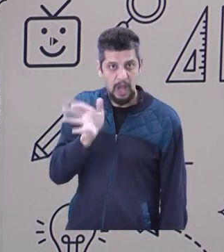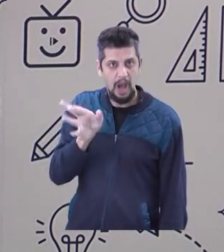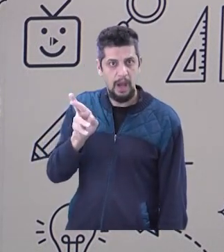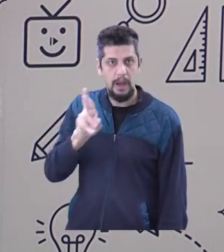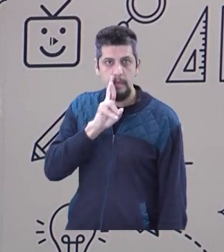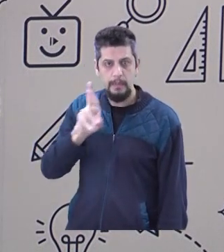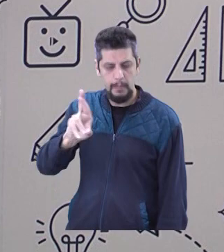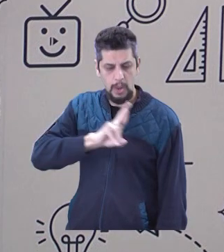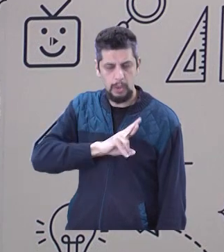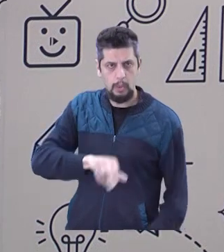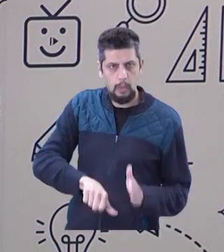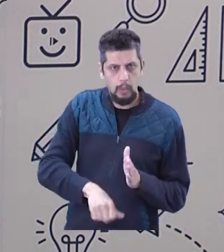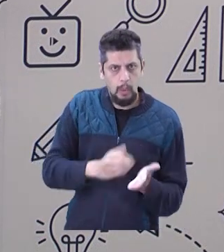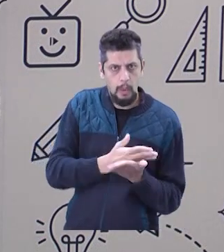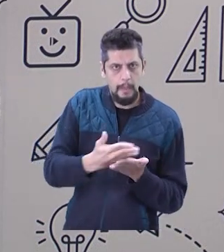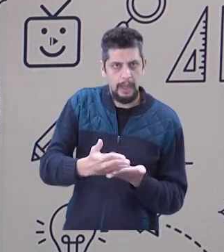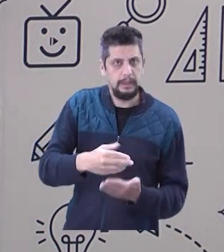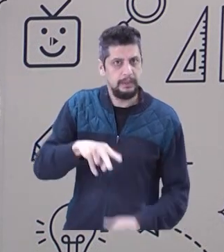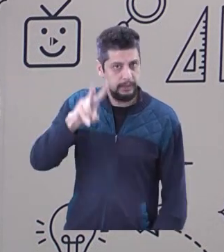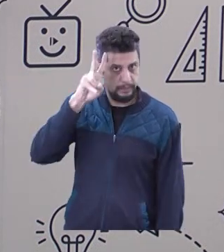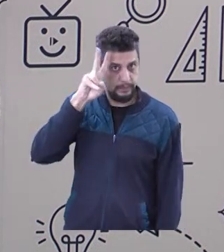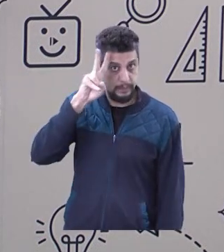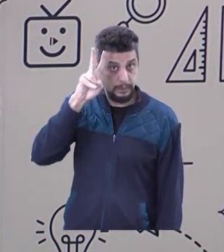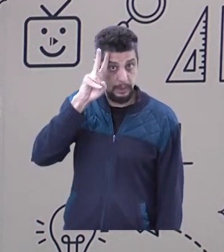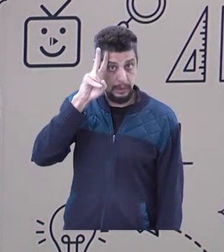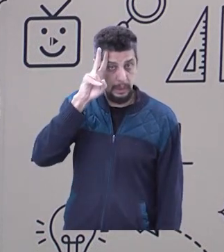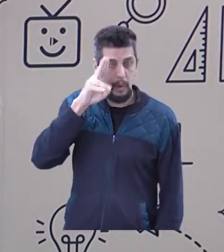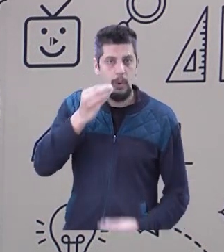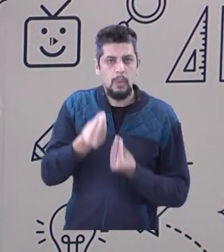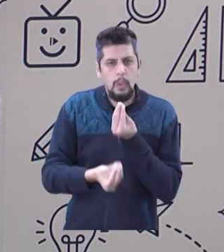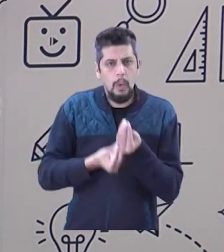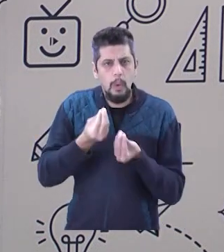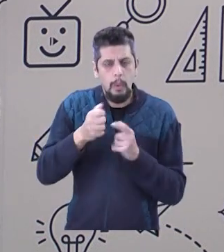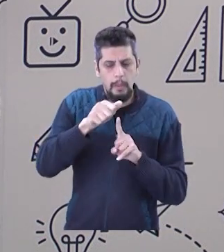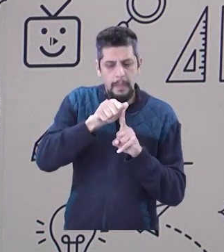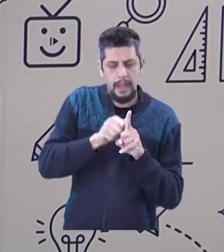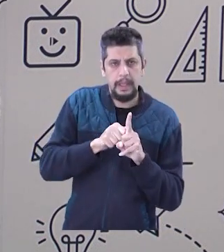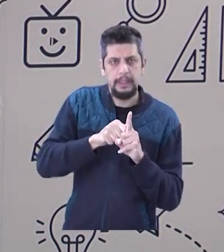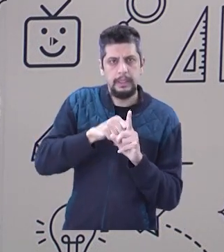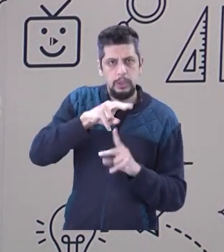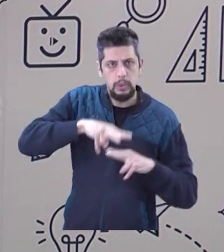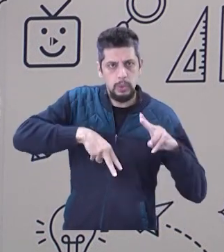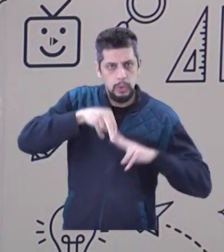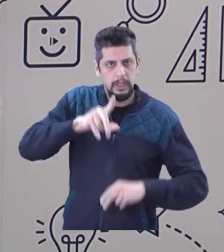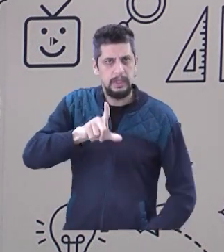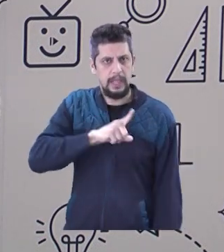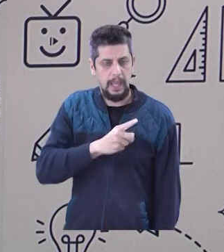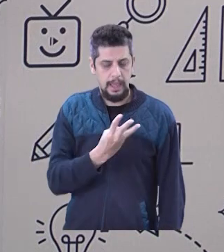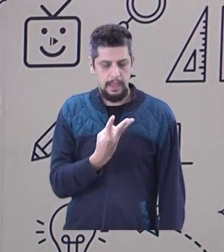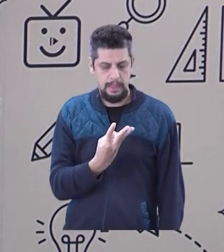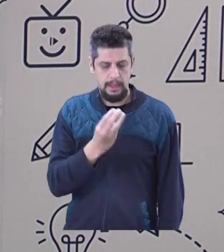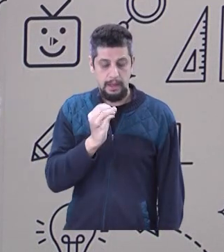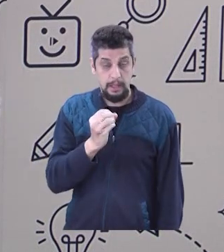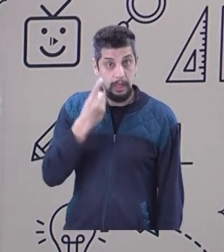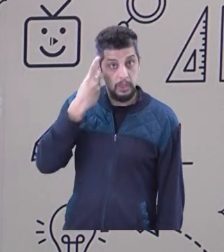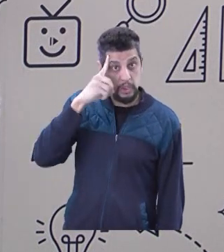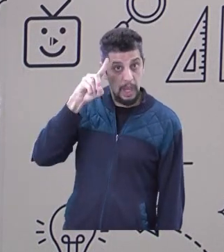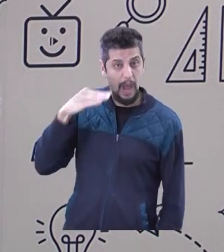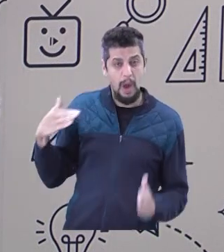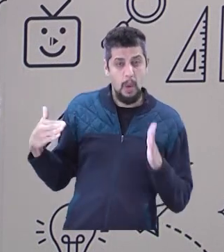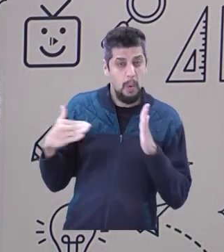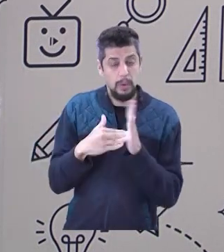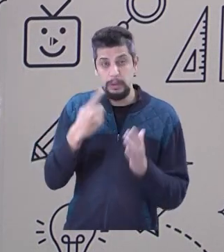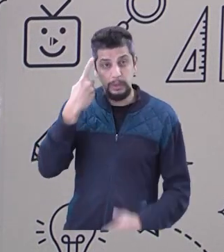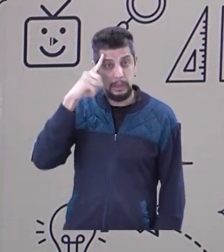já respondeu, que começa no dia 1º, segunda-feira. Uhum. Como o mês de junho tem 30 dias, né? É o último dia